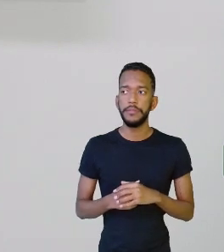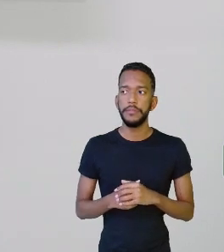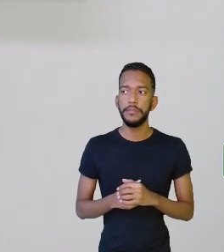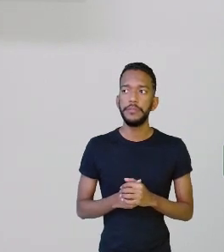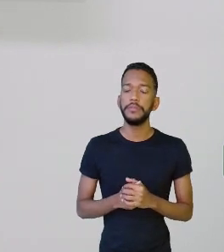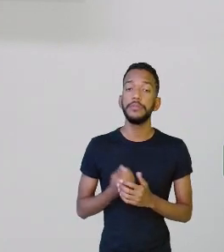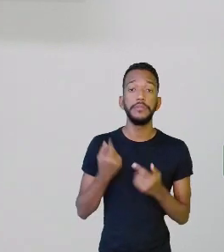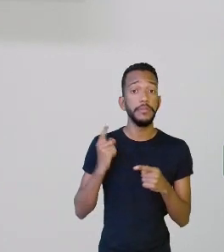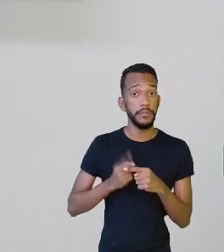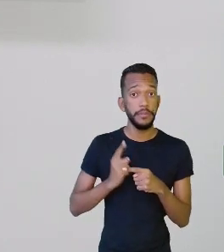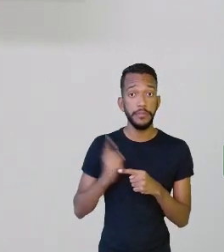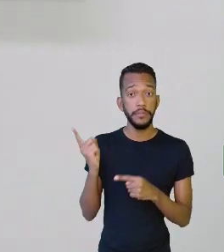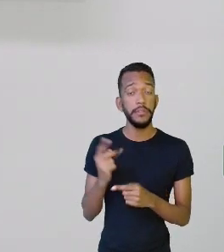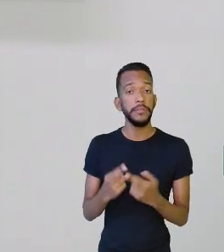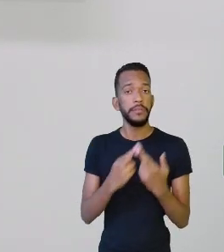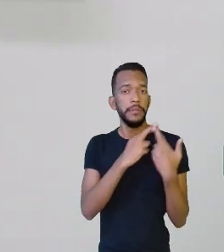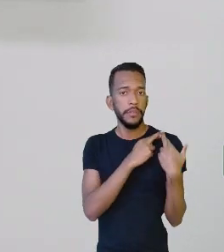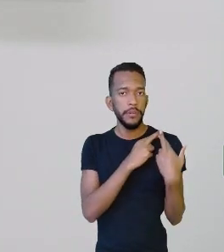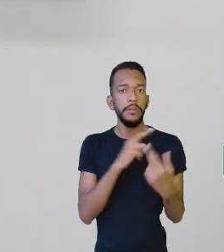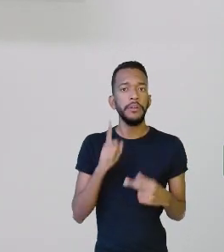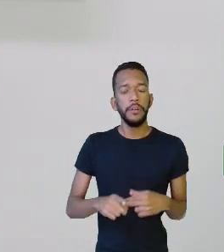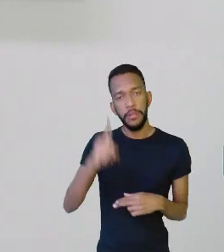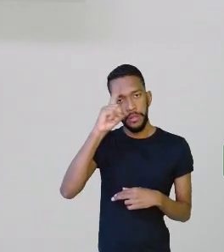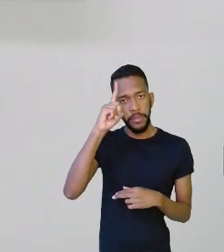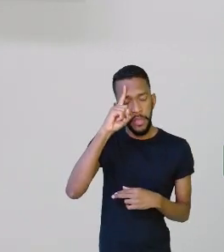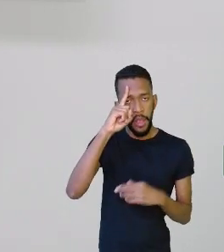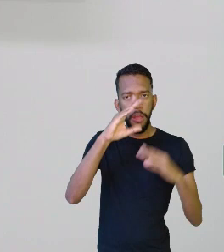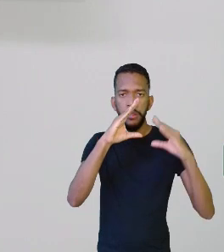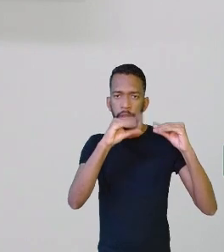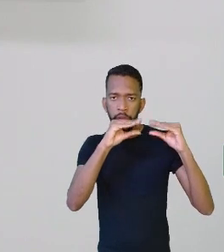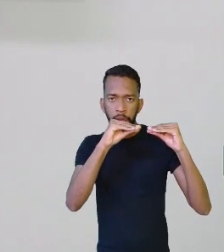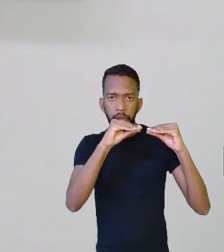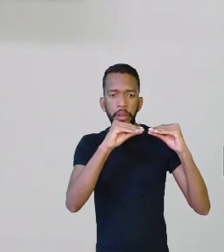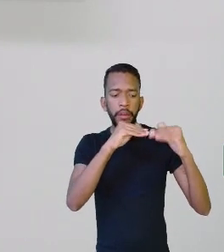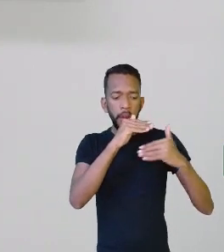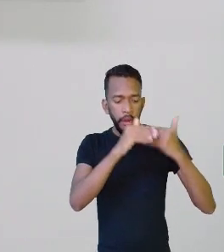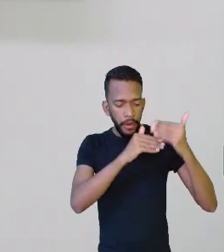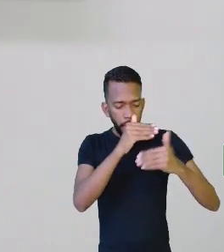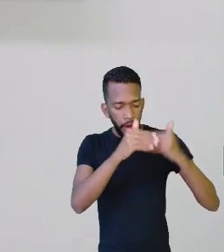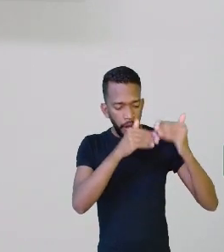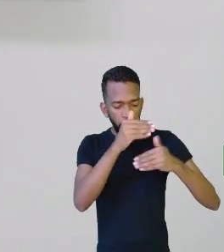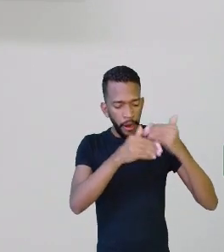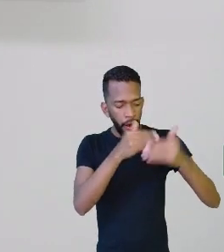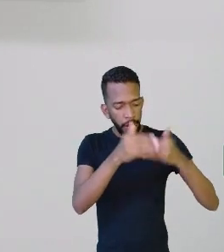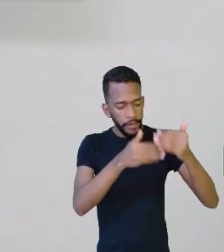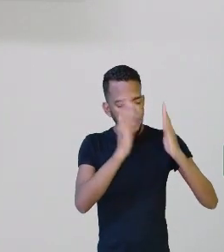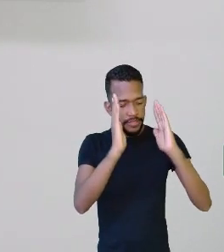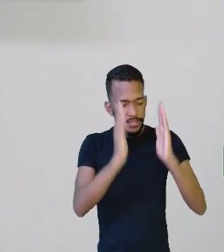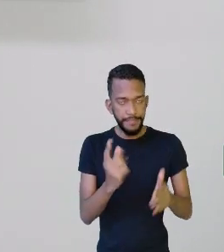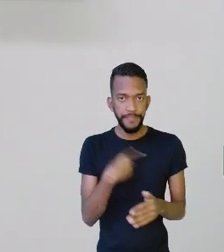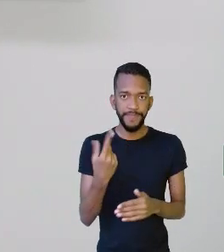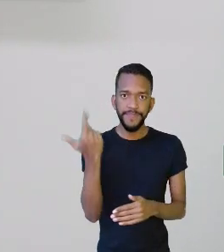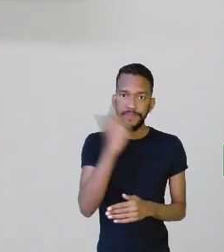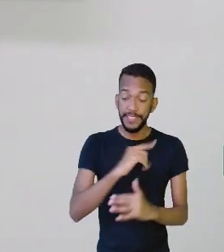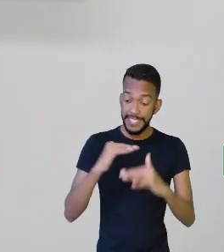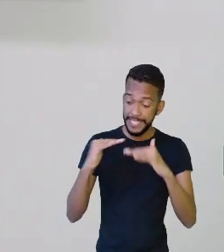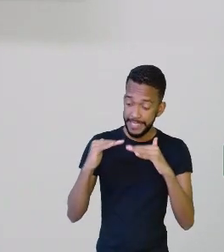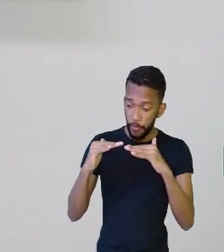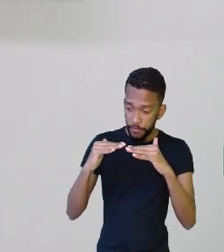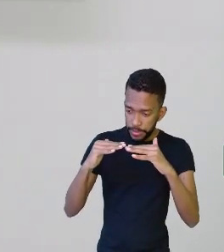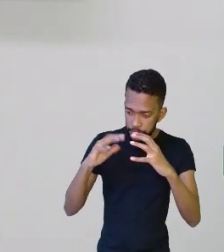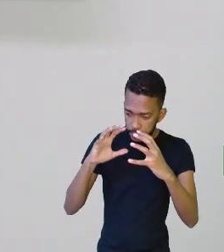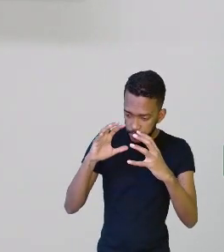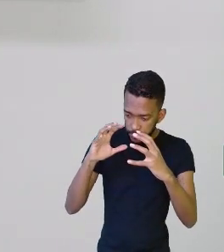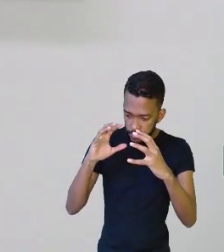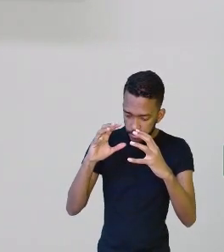Ele é responsável pelos dias e pelas noites. Então, a gente consegue sentir esse movimento na Terra